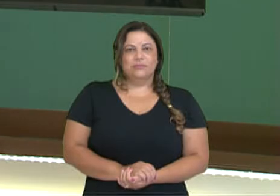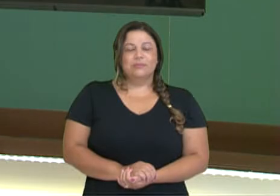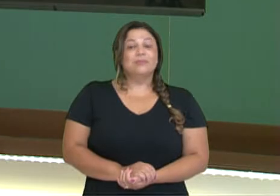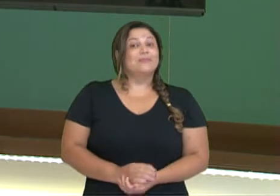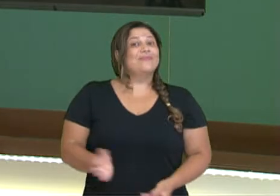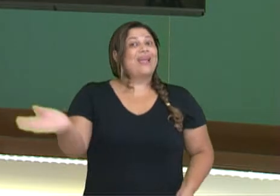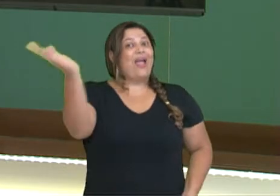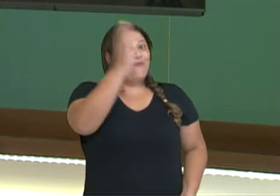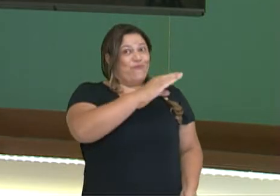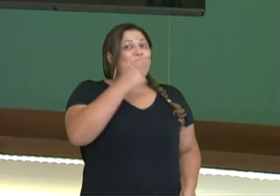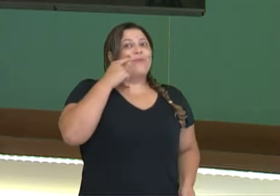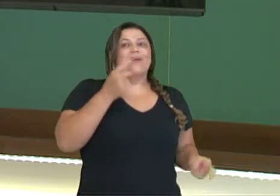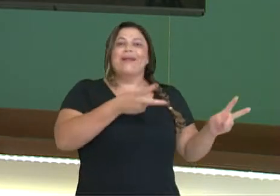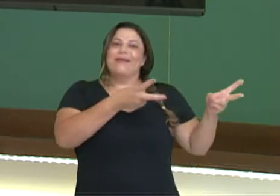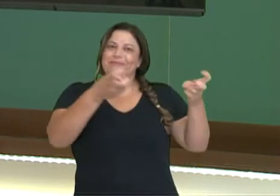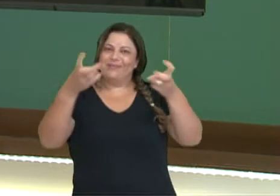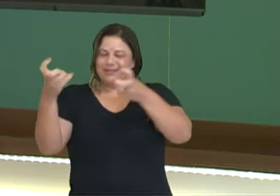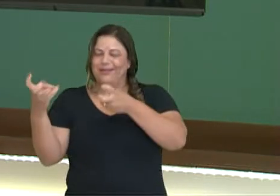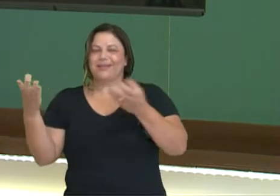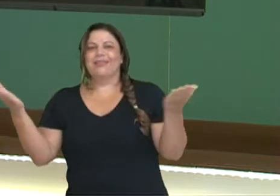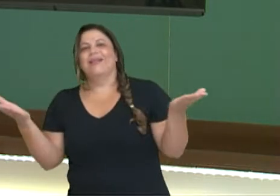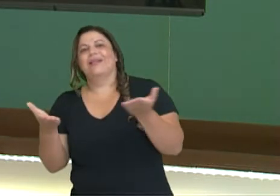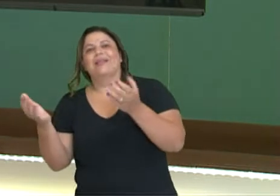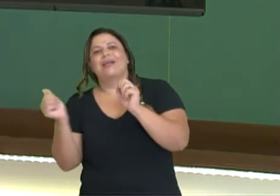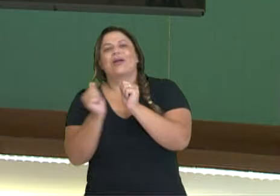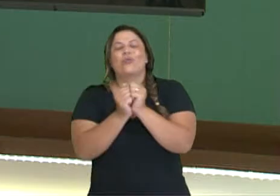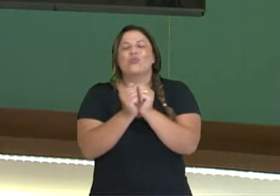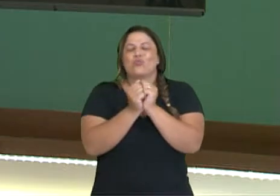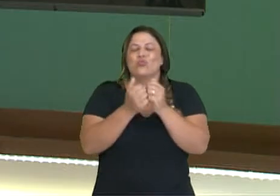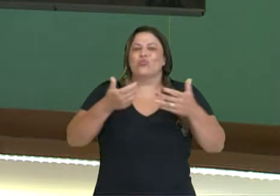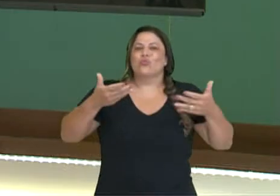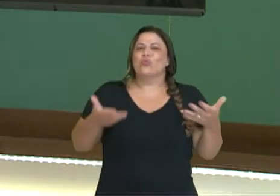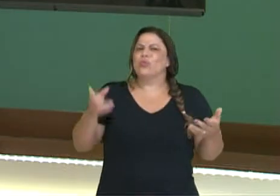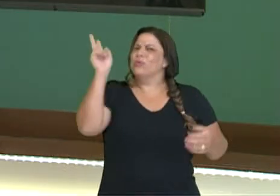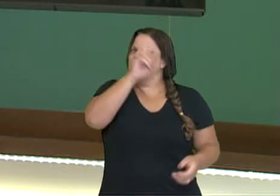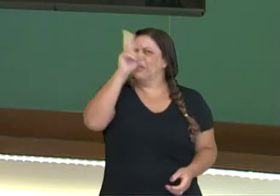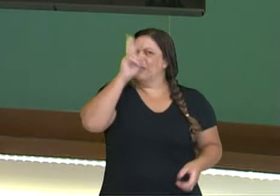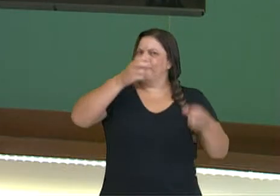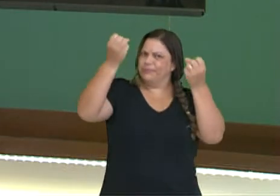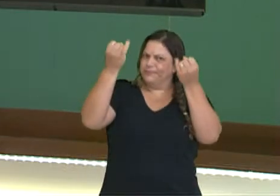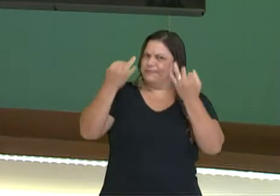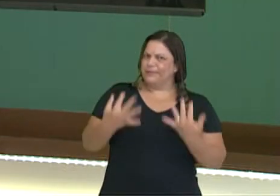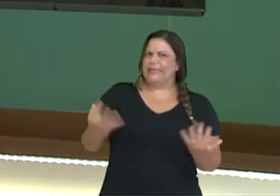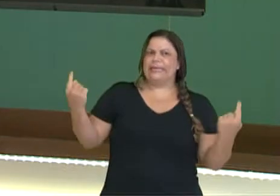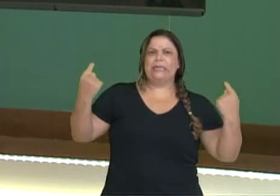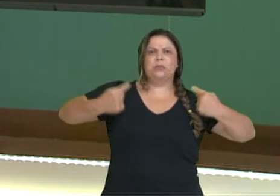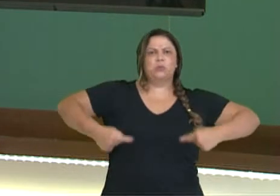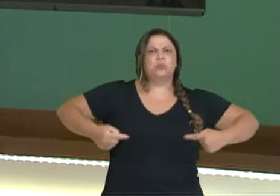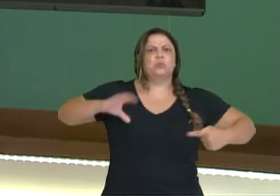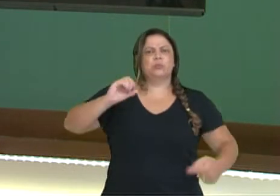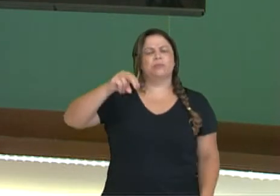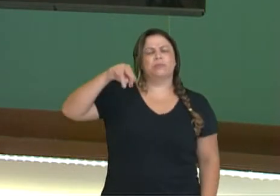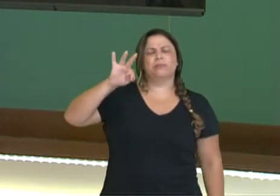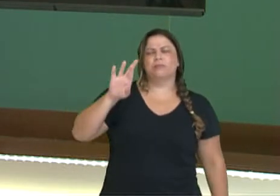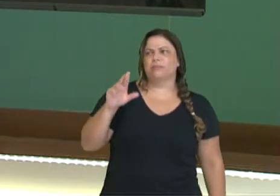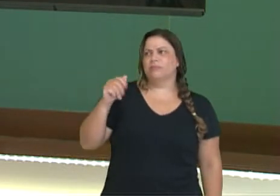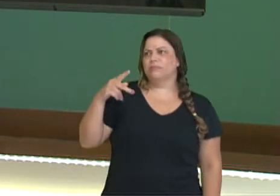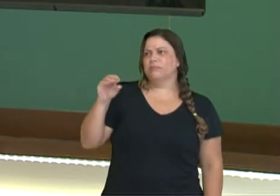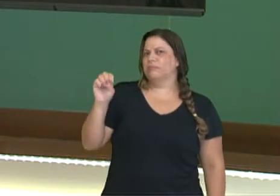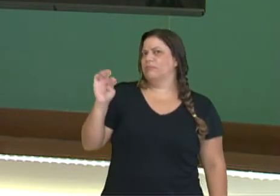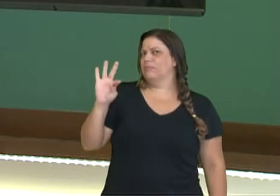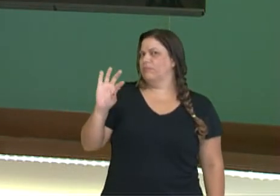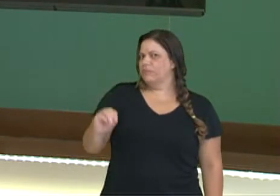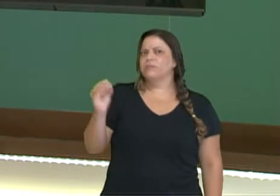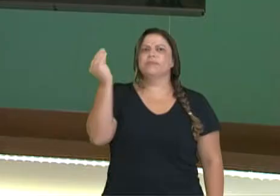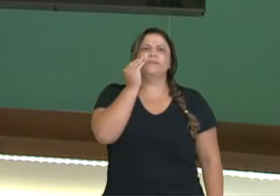Vamos lá, gente, vamos analisar aqui. Vamos analisar junto comigo. Lembra que eu falei que o contraposto é a tentativa de colocar